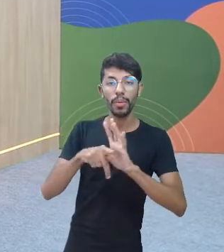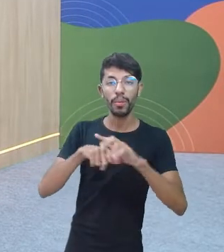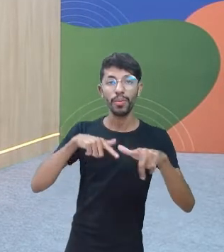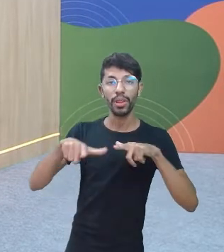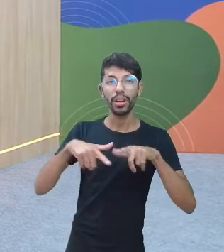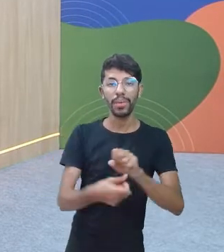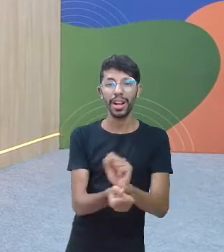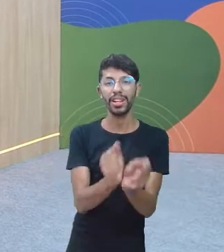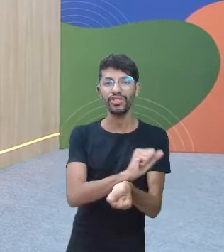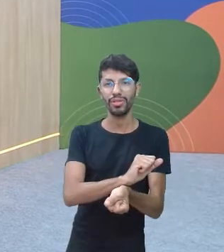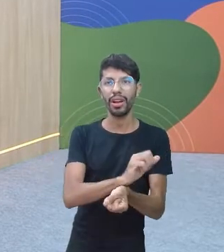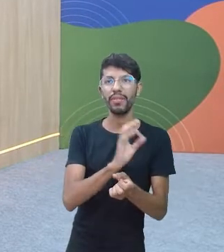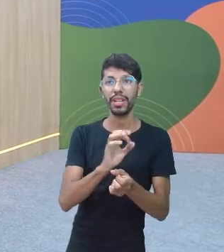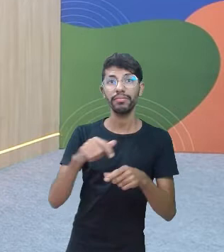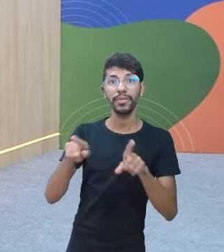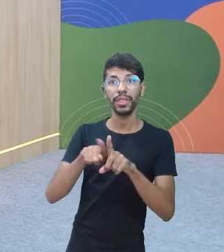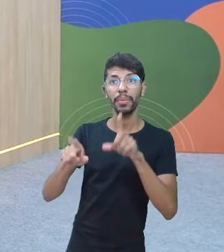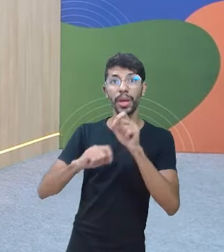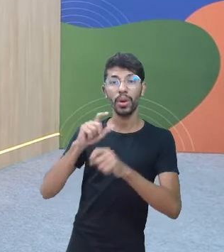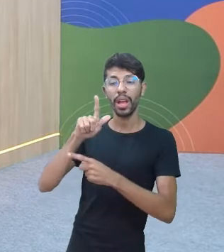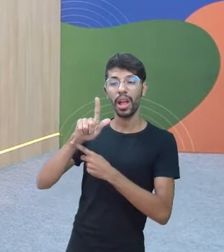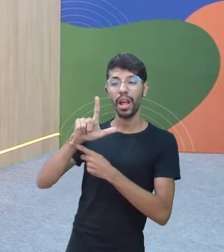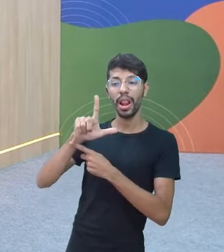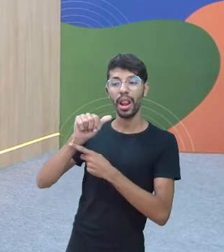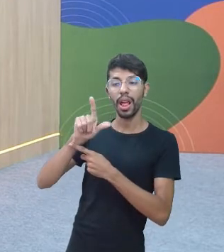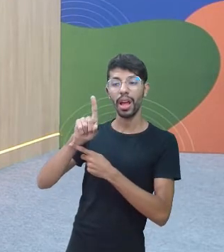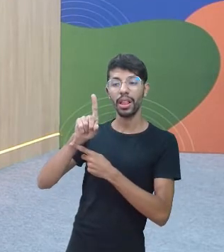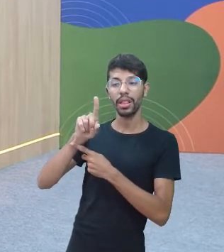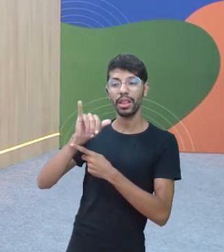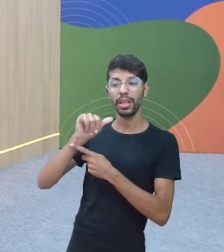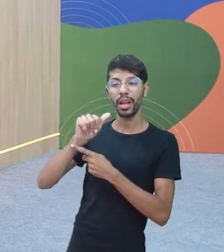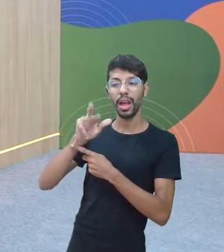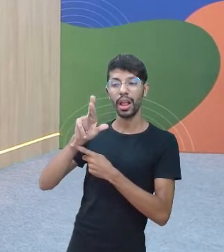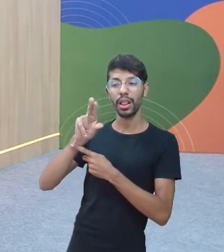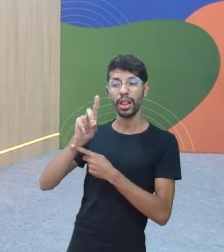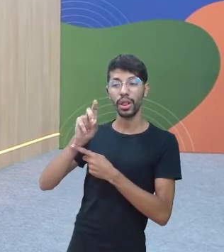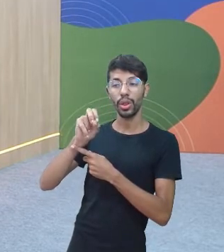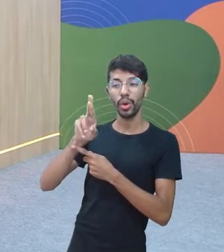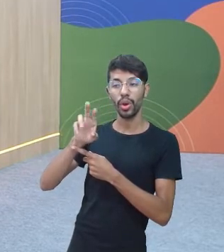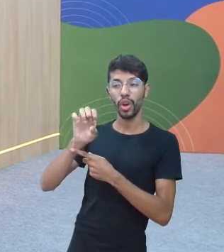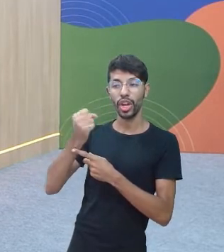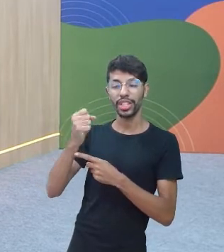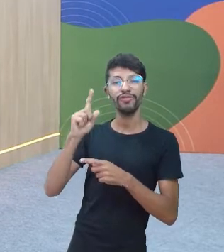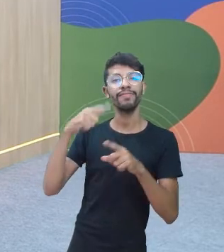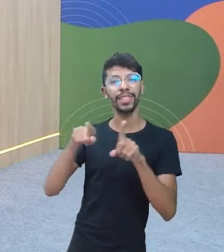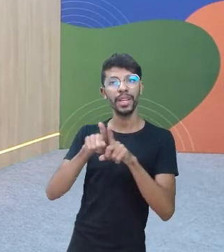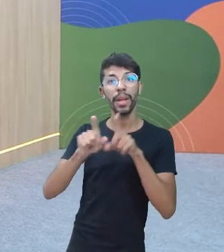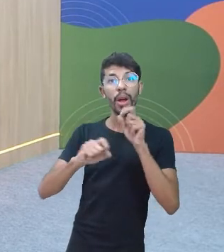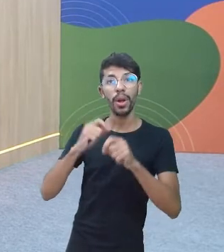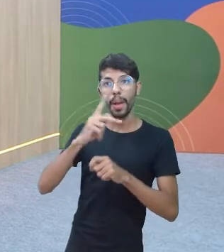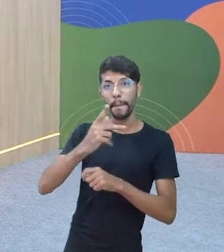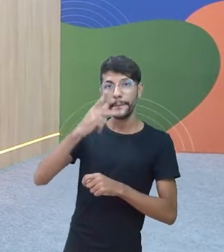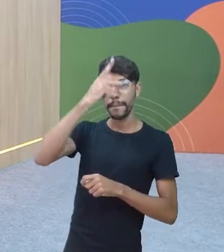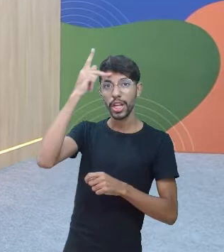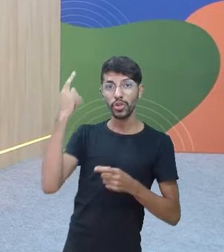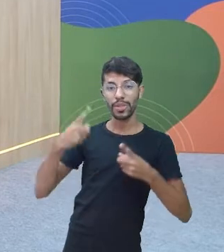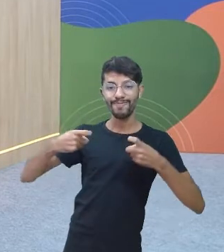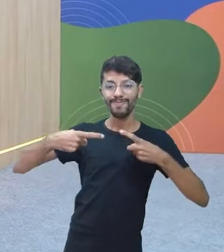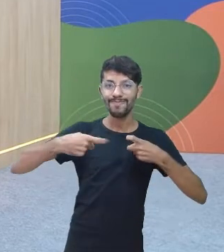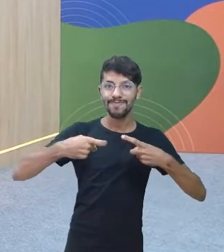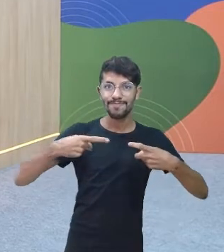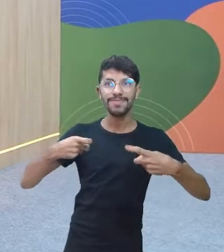os gladiadores também eram sujeitos escravizados, foram escravizados em guerra, eram guerreiros que lutaram contra Roma, por exemplo, e eram